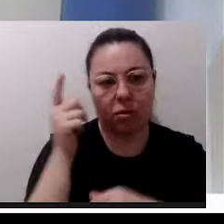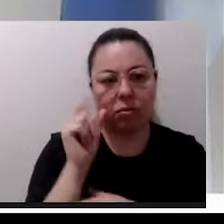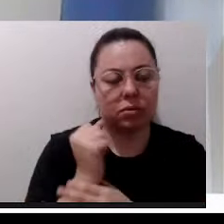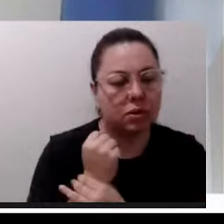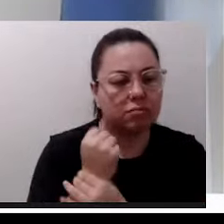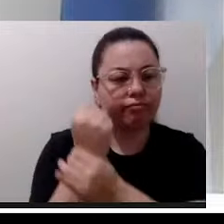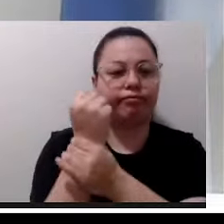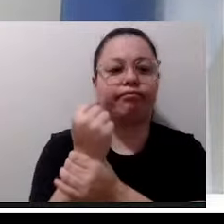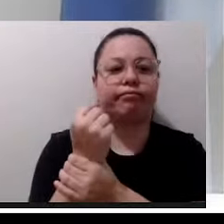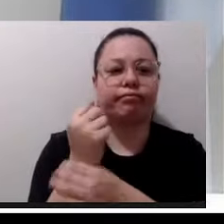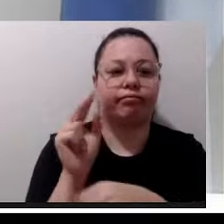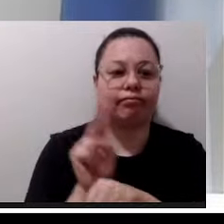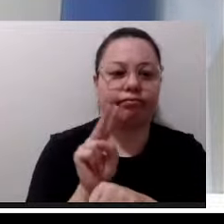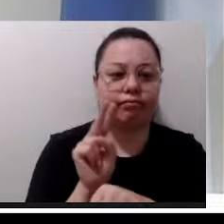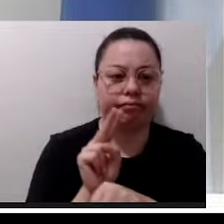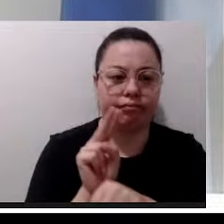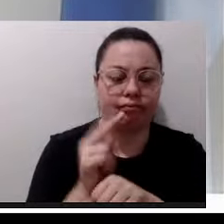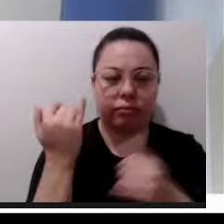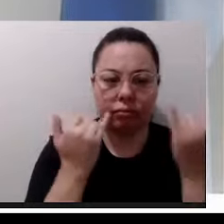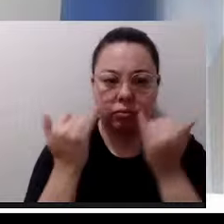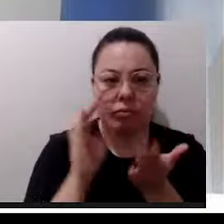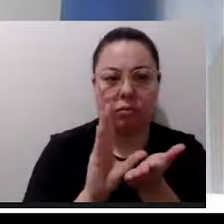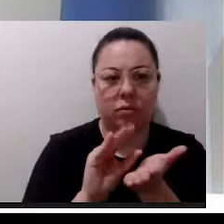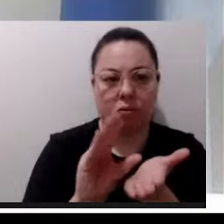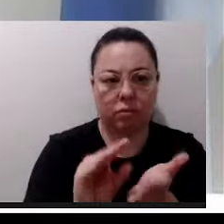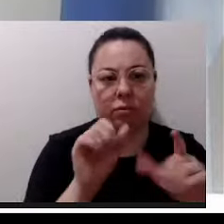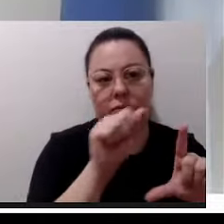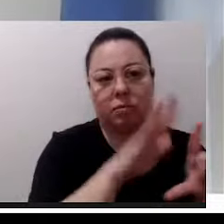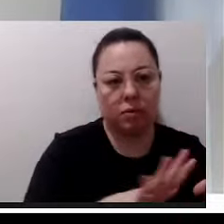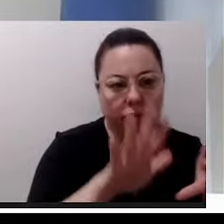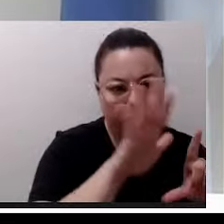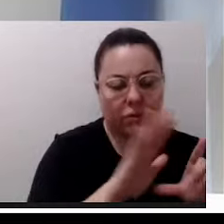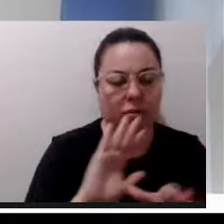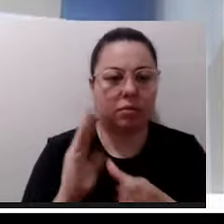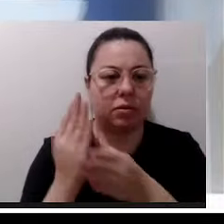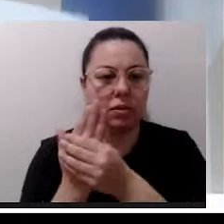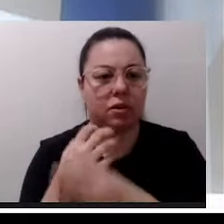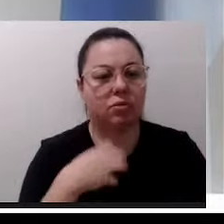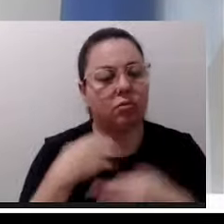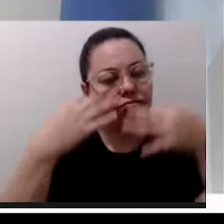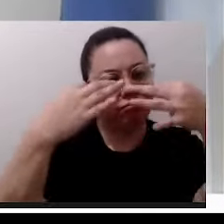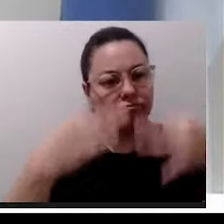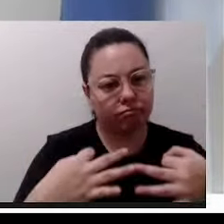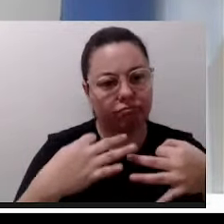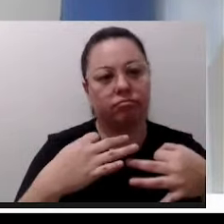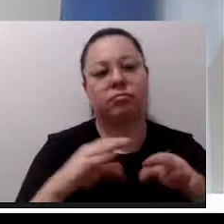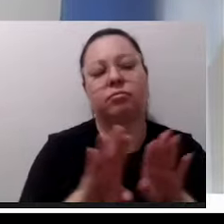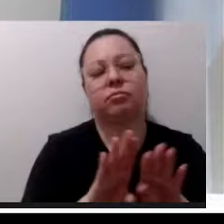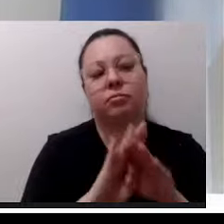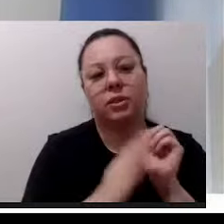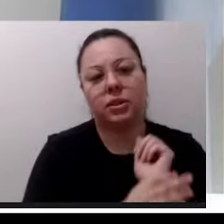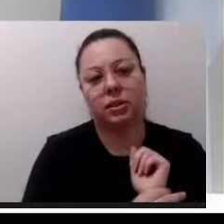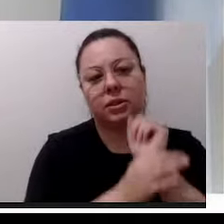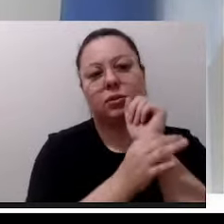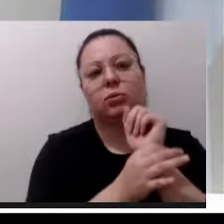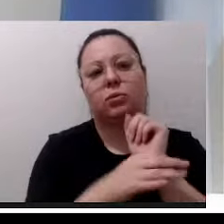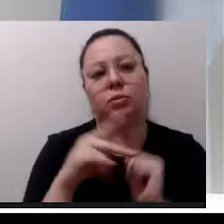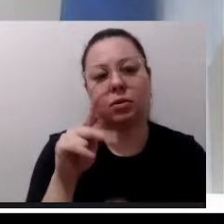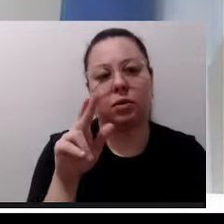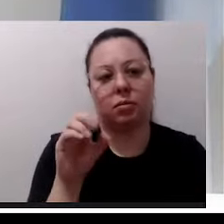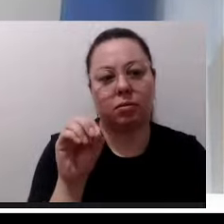dados, plataformas e processos de forma adequada e segura pelos provedores.